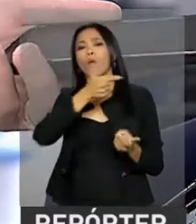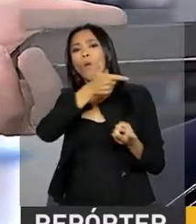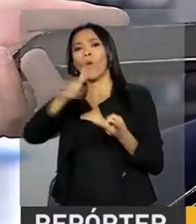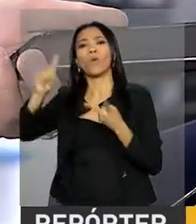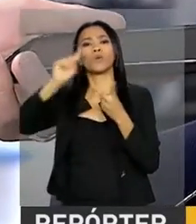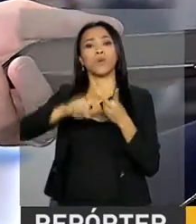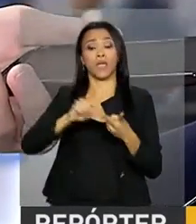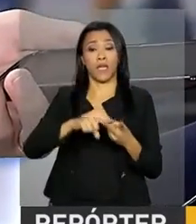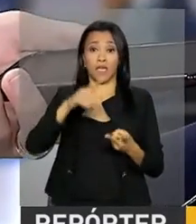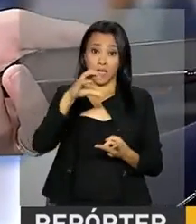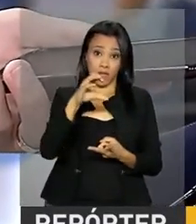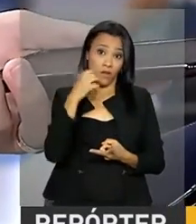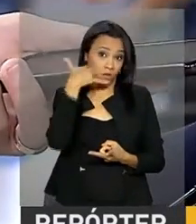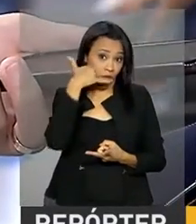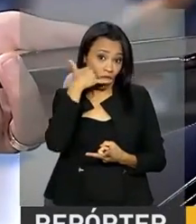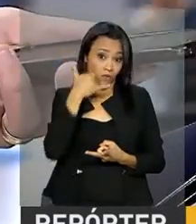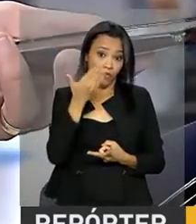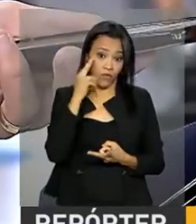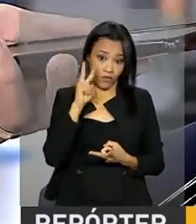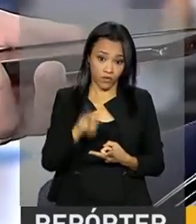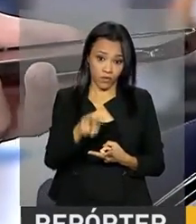o